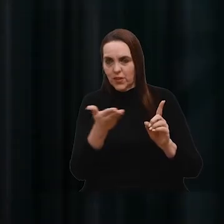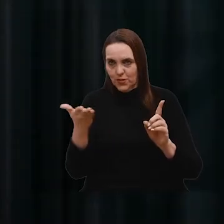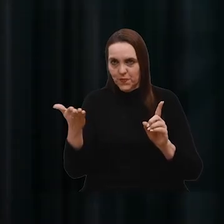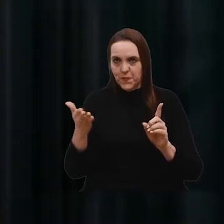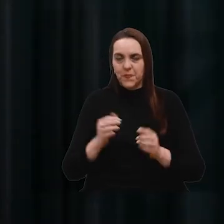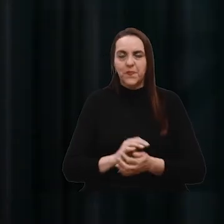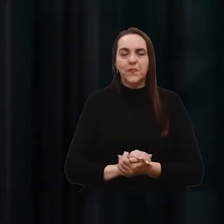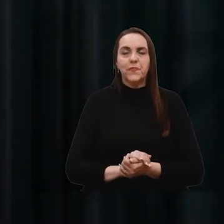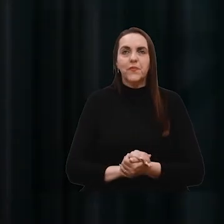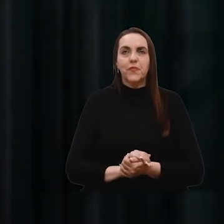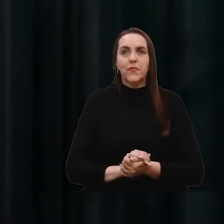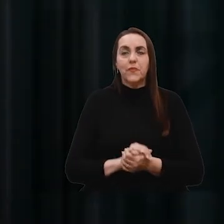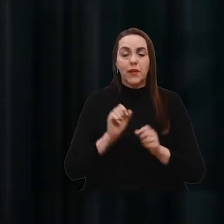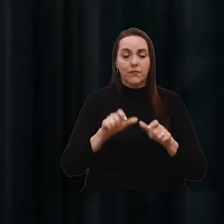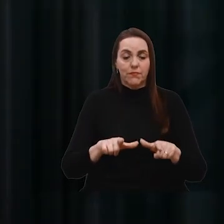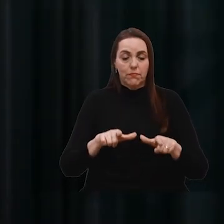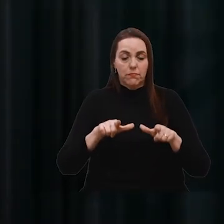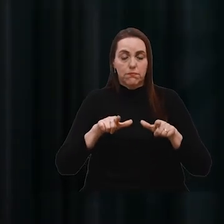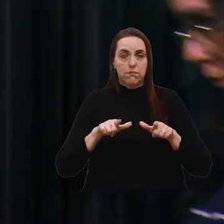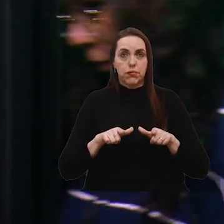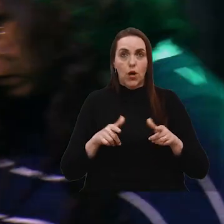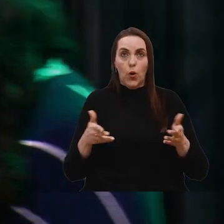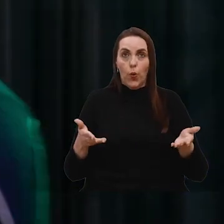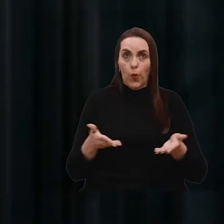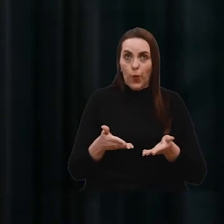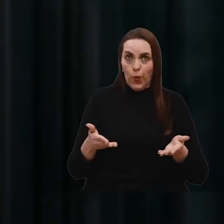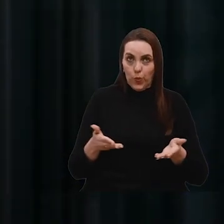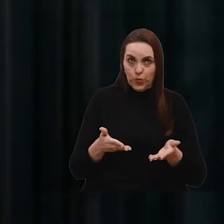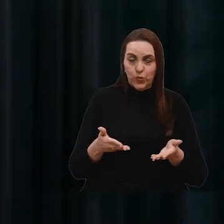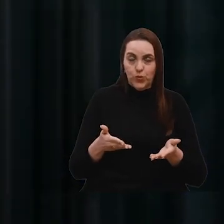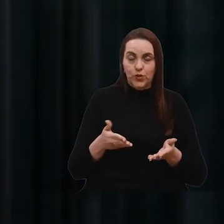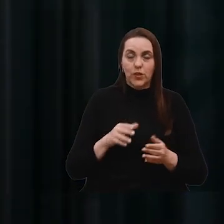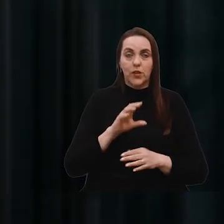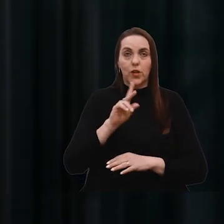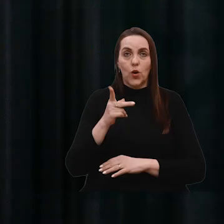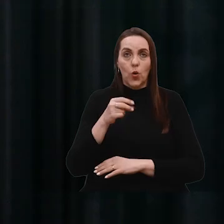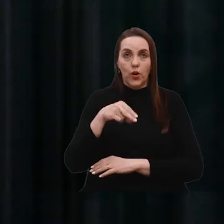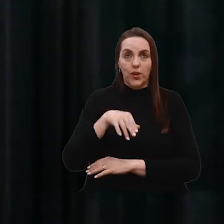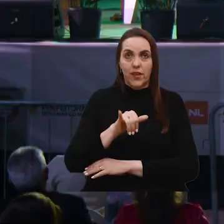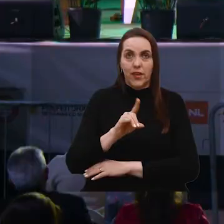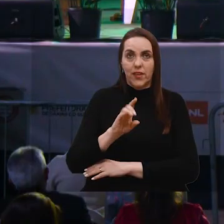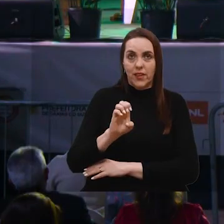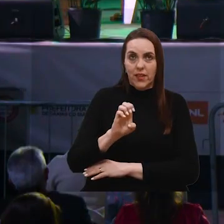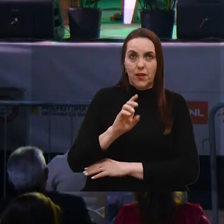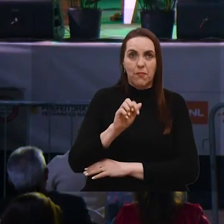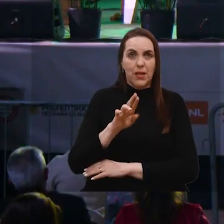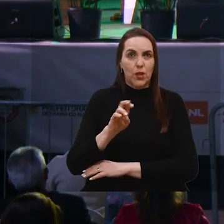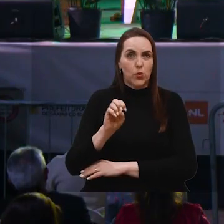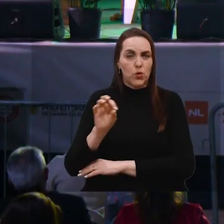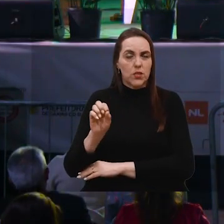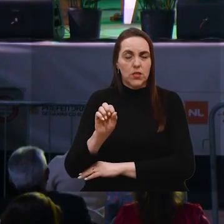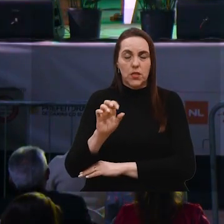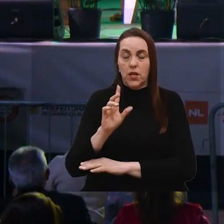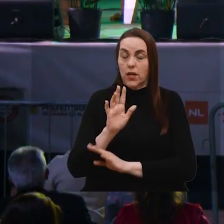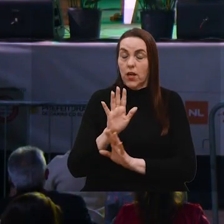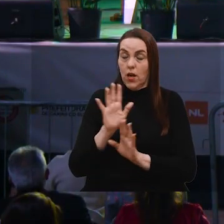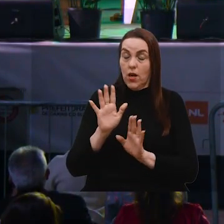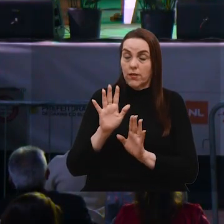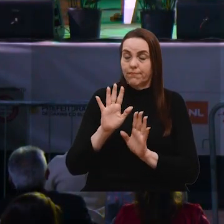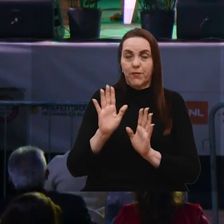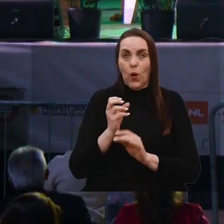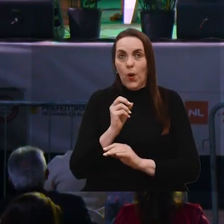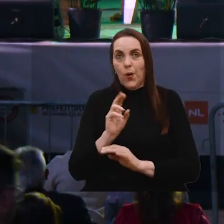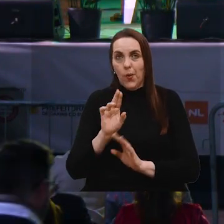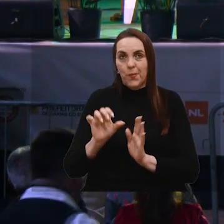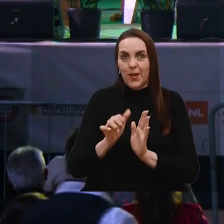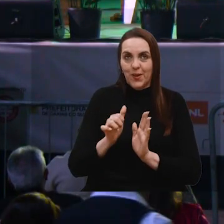demais homenageados. Receber hoje a comenda Oneide Bertucci, ou melhor, a comenda